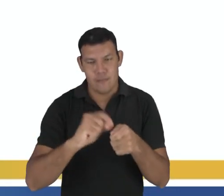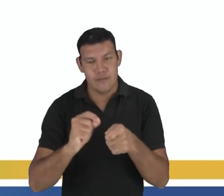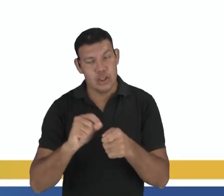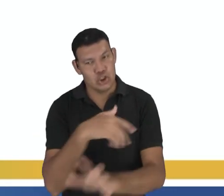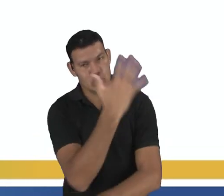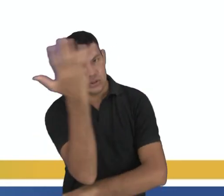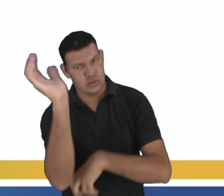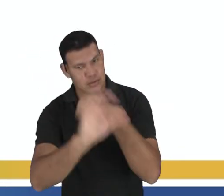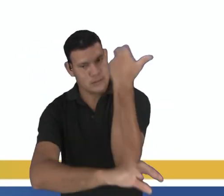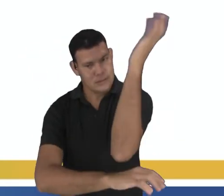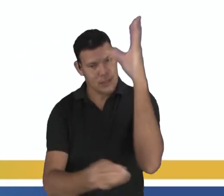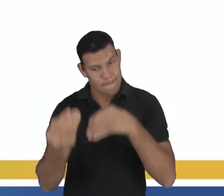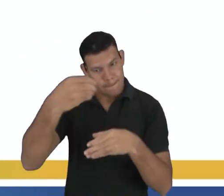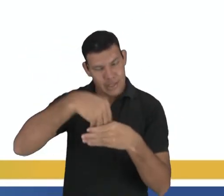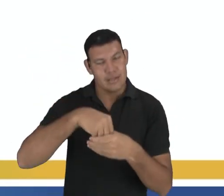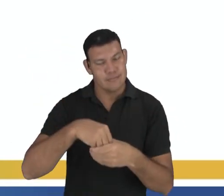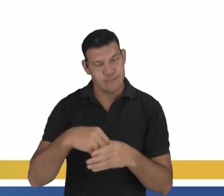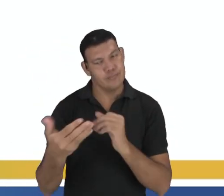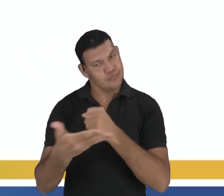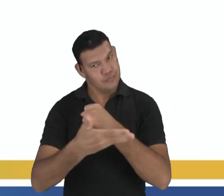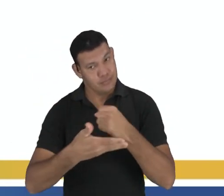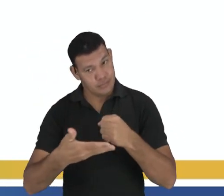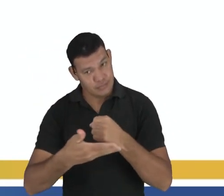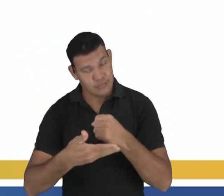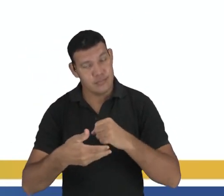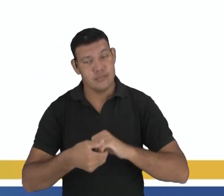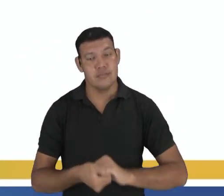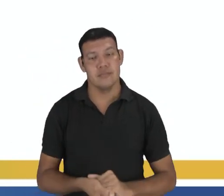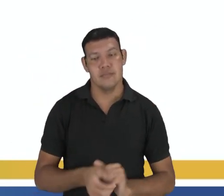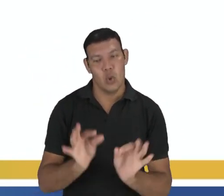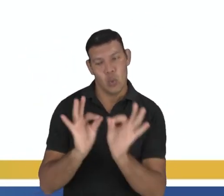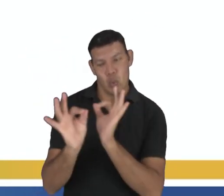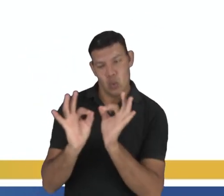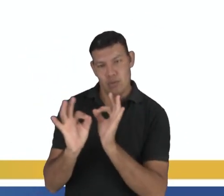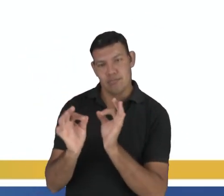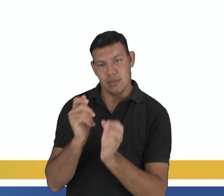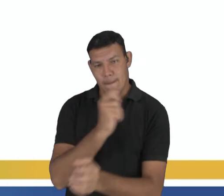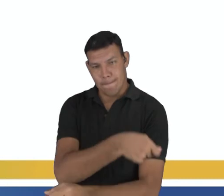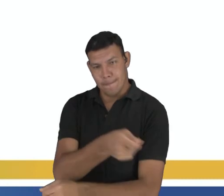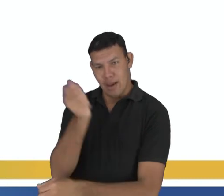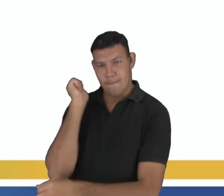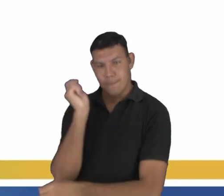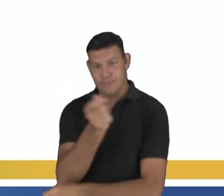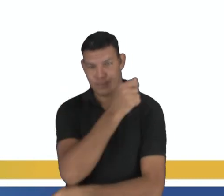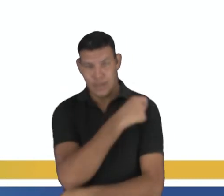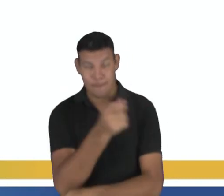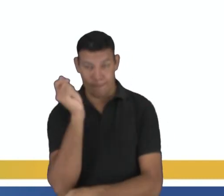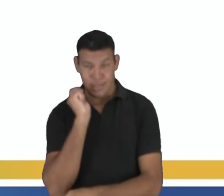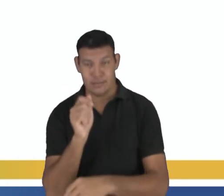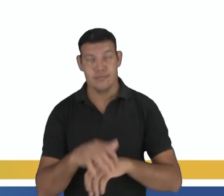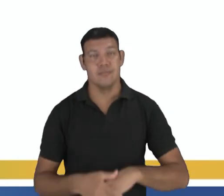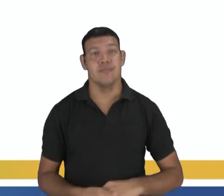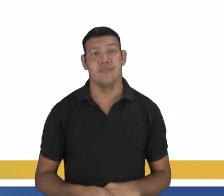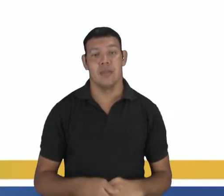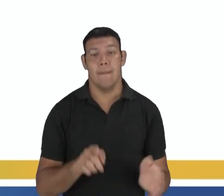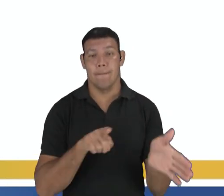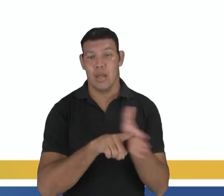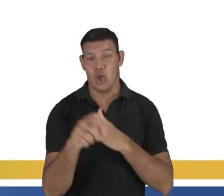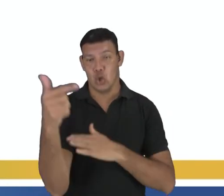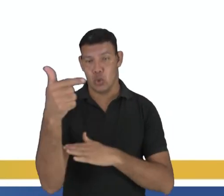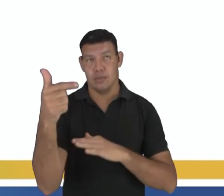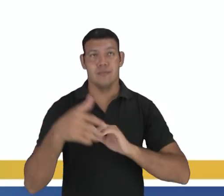própria natureza, certo? Então era basicamente essa organização desses quilombolas. Segunda